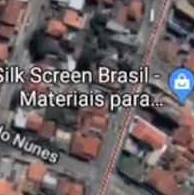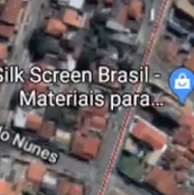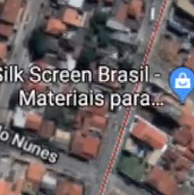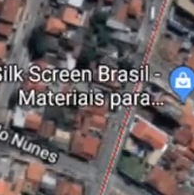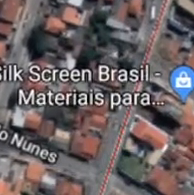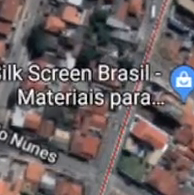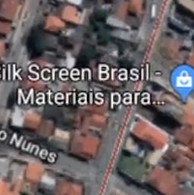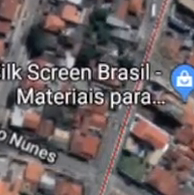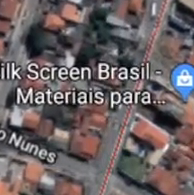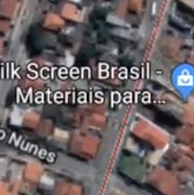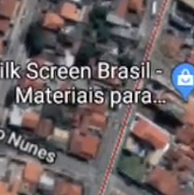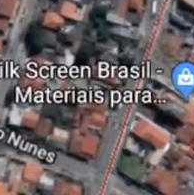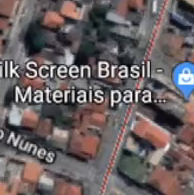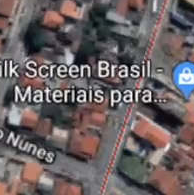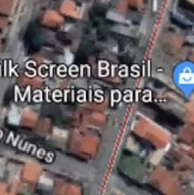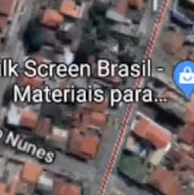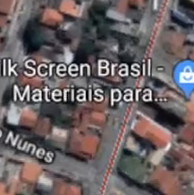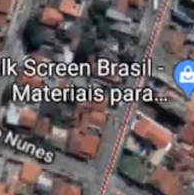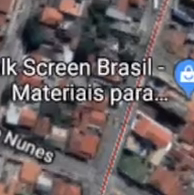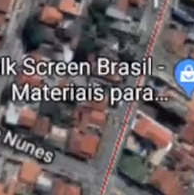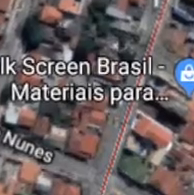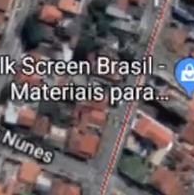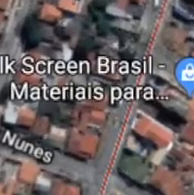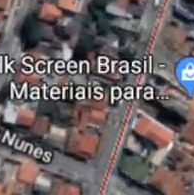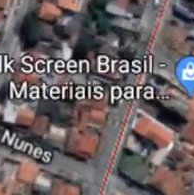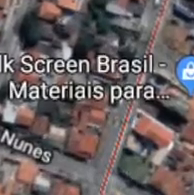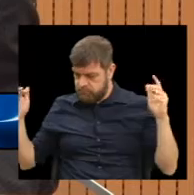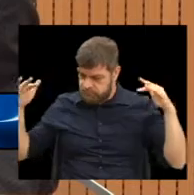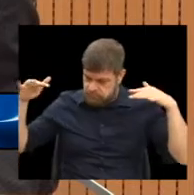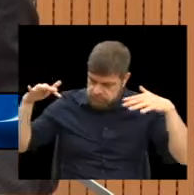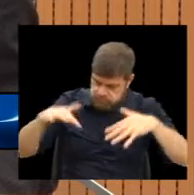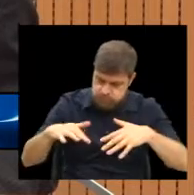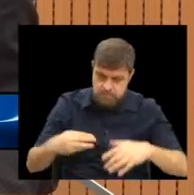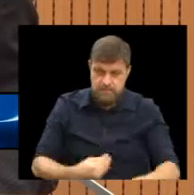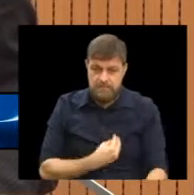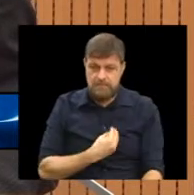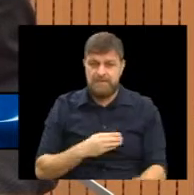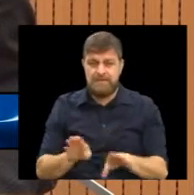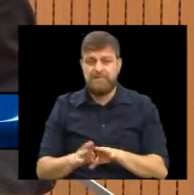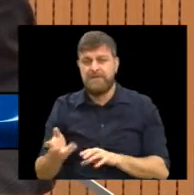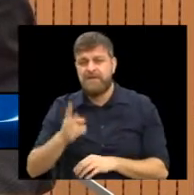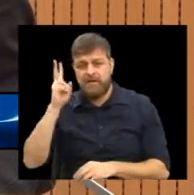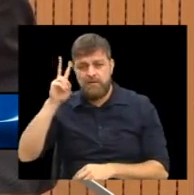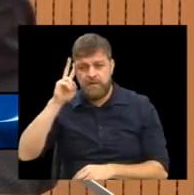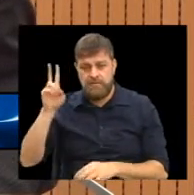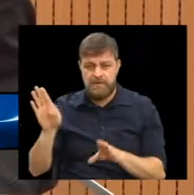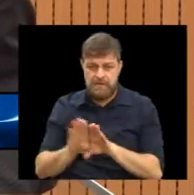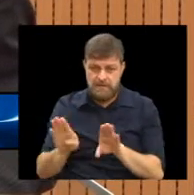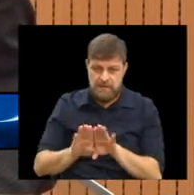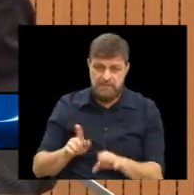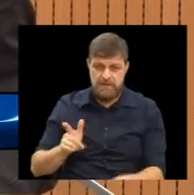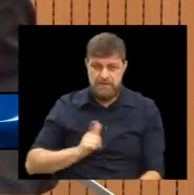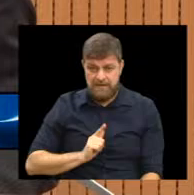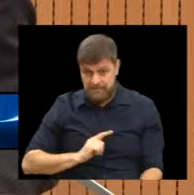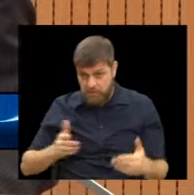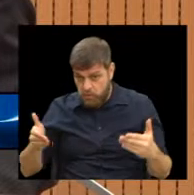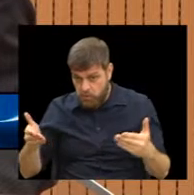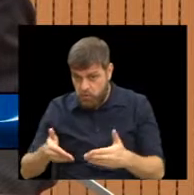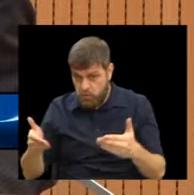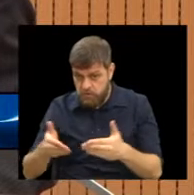equipamento para a prática de esportes que está disponível à população. Ressaltar também a liberação e